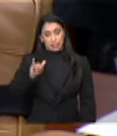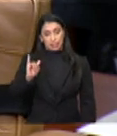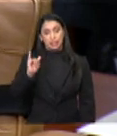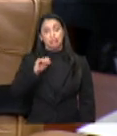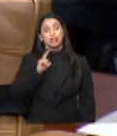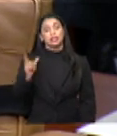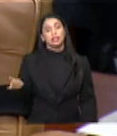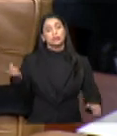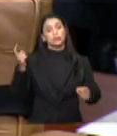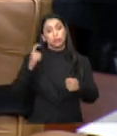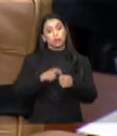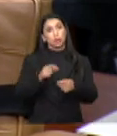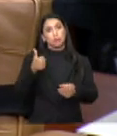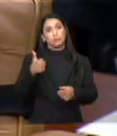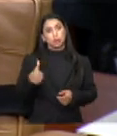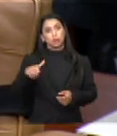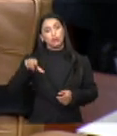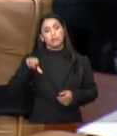em